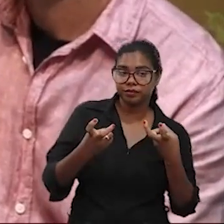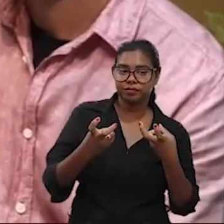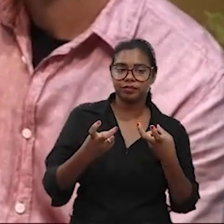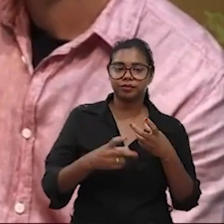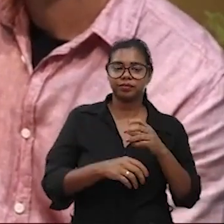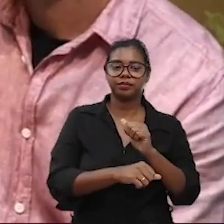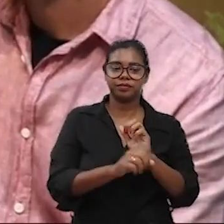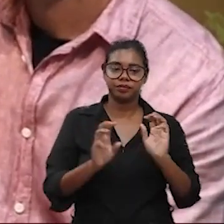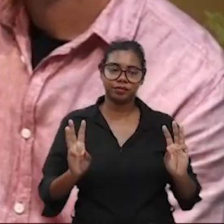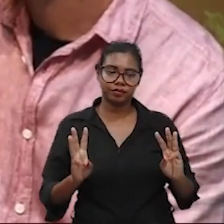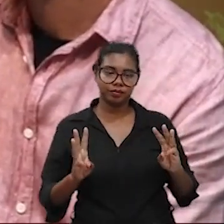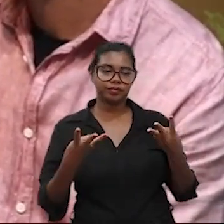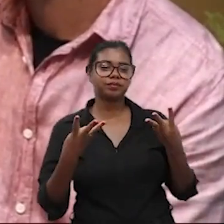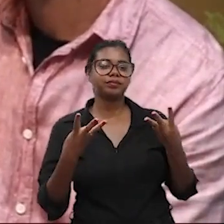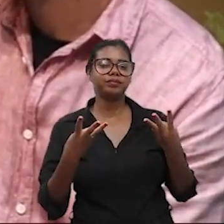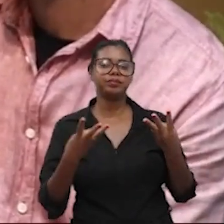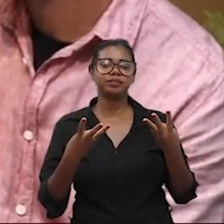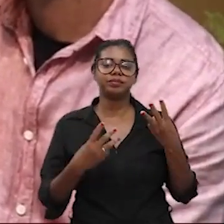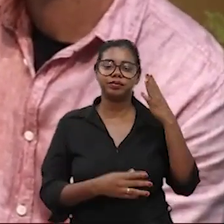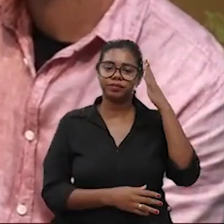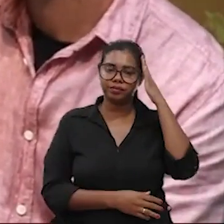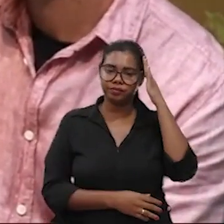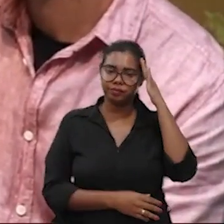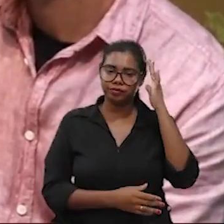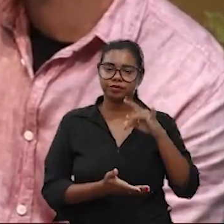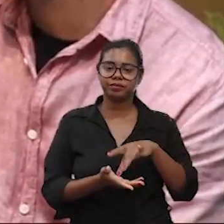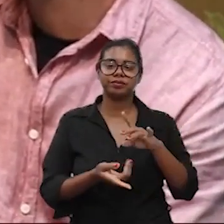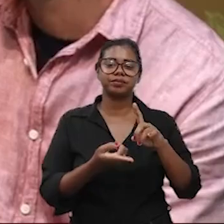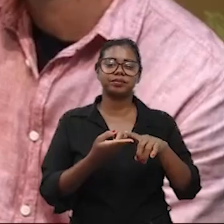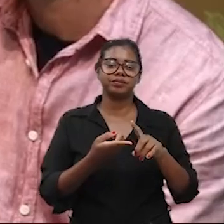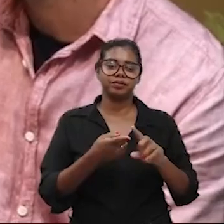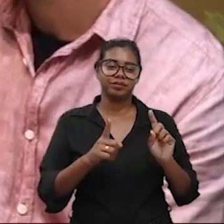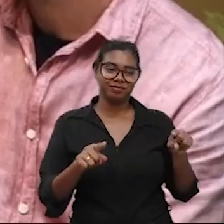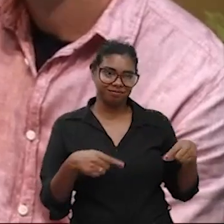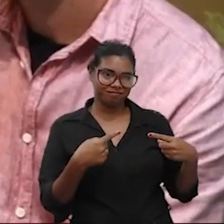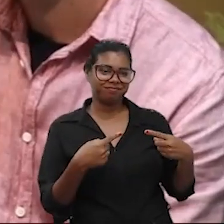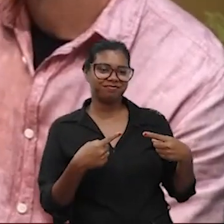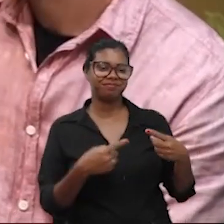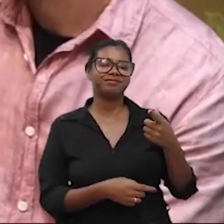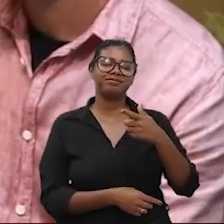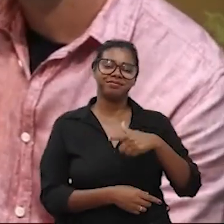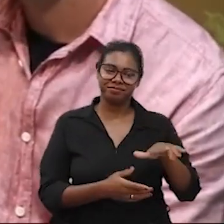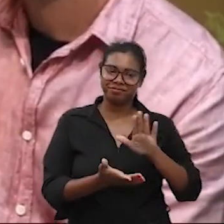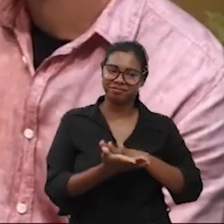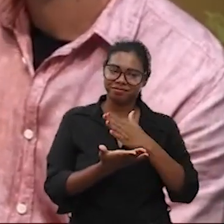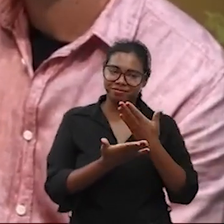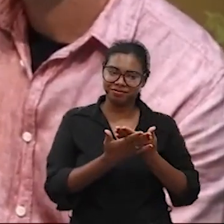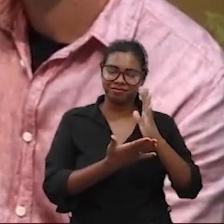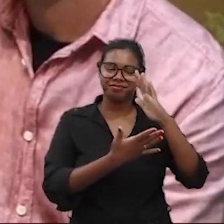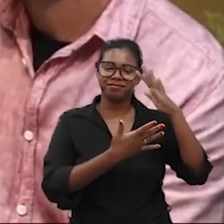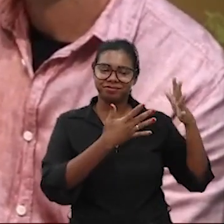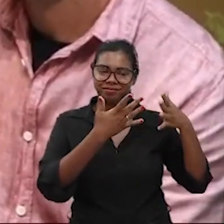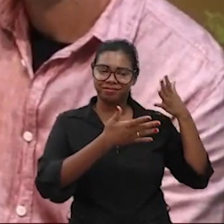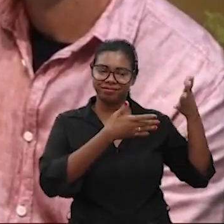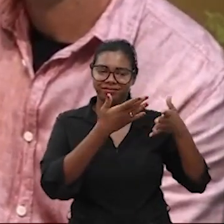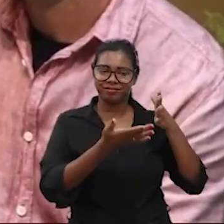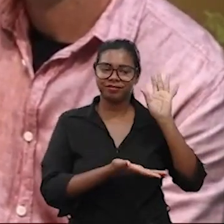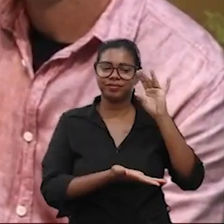show e a gente super entende. E aí vem os desafios do intérprete de Libras aí nesse sentido.